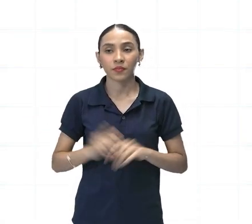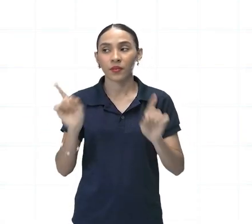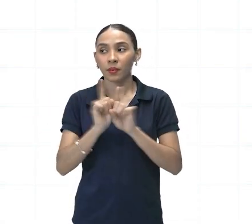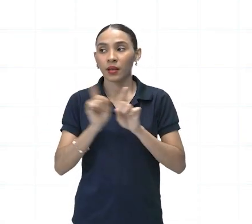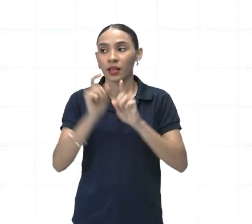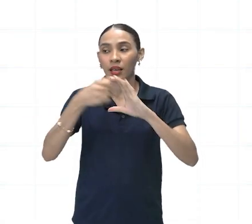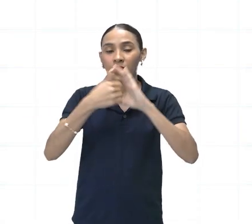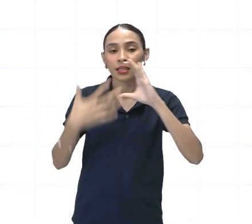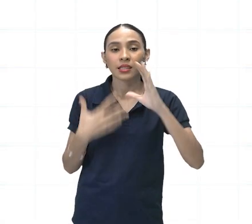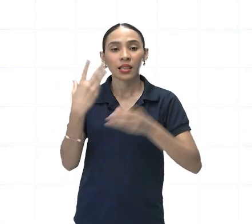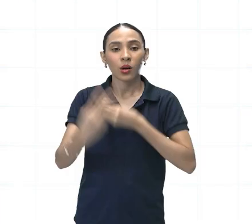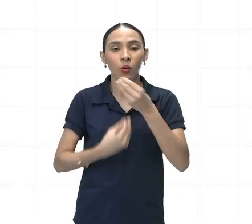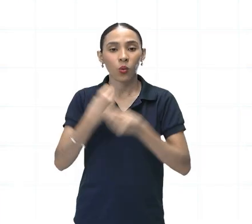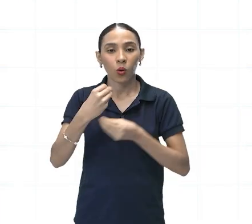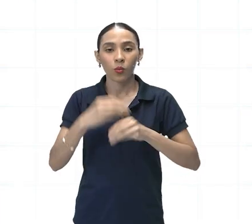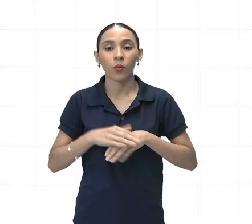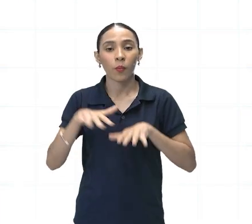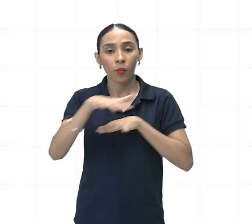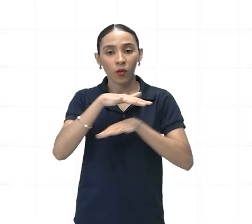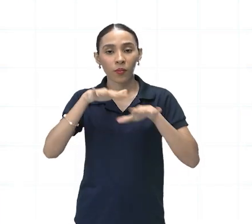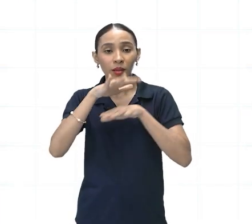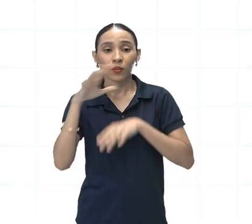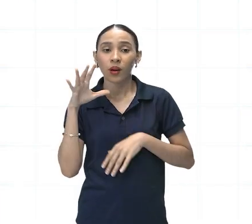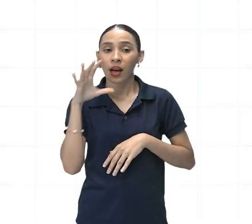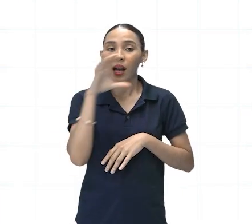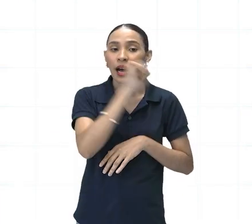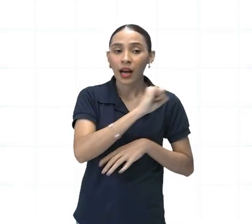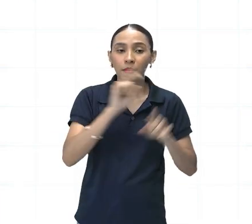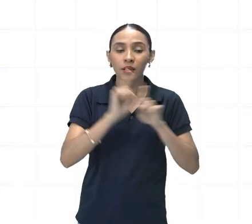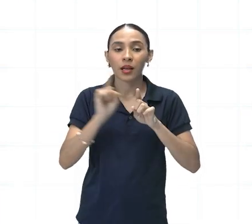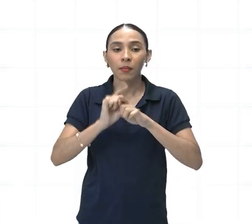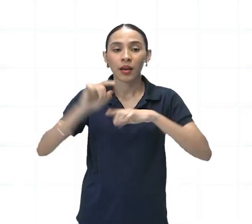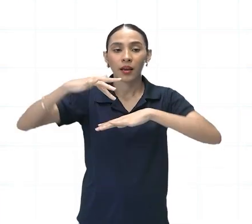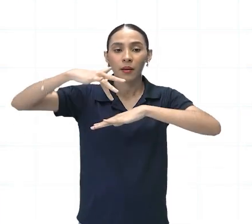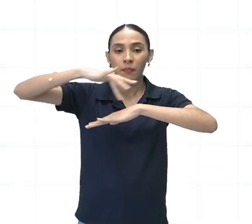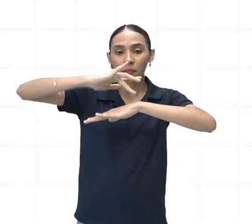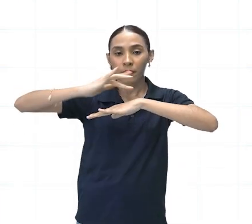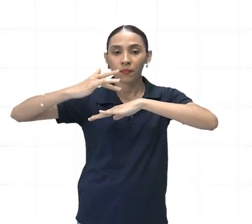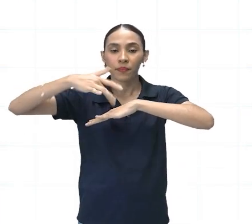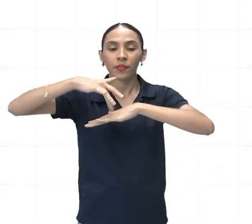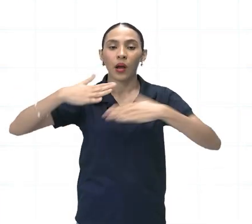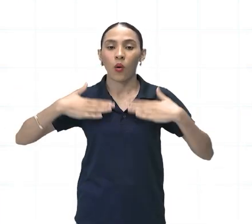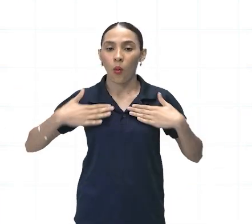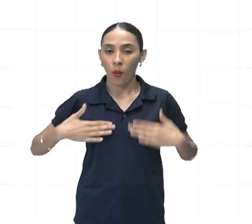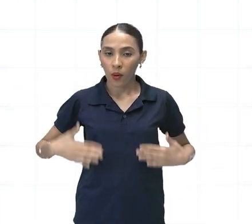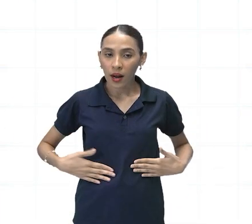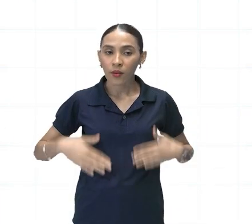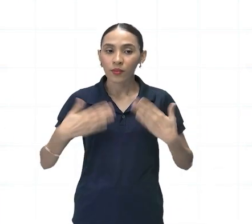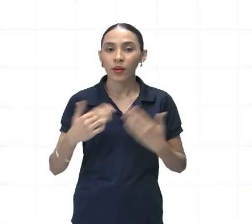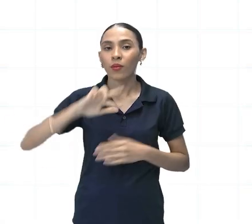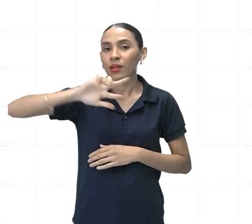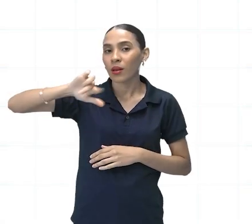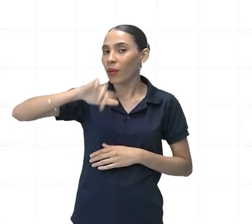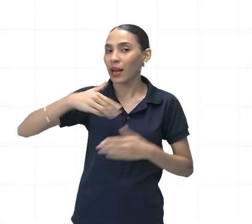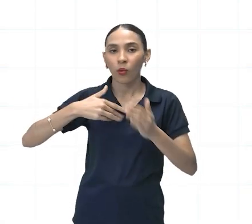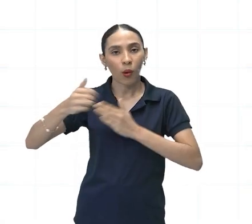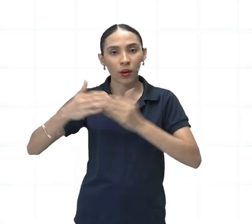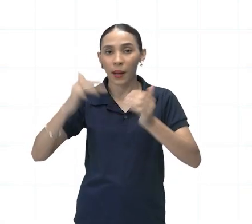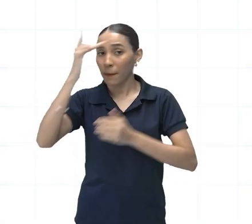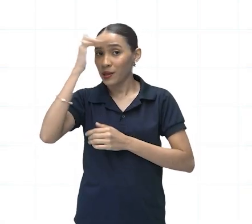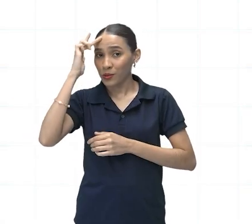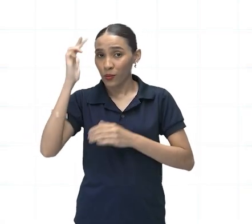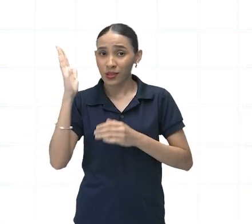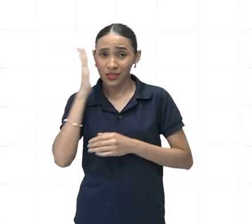danças caracterizadas com movimentos rápidos e malabarismo corporais. Então, não é qualquer pessoa que